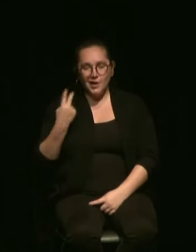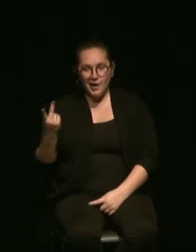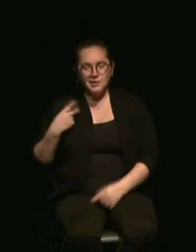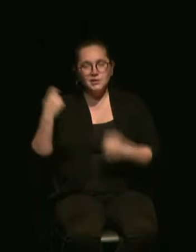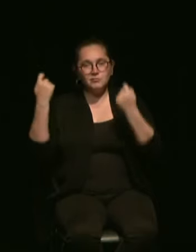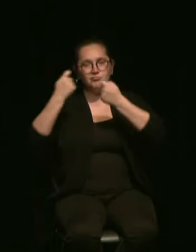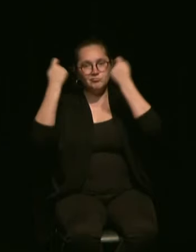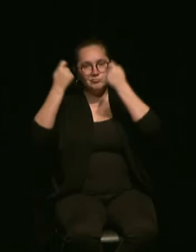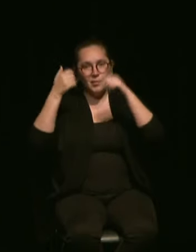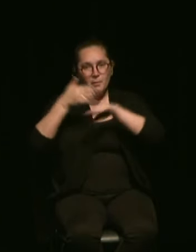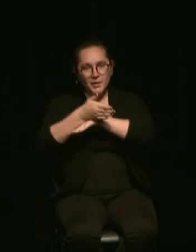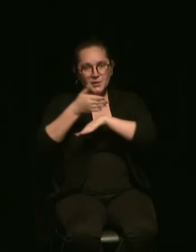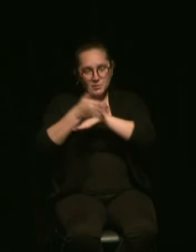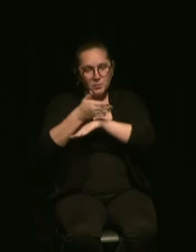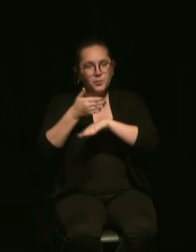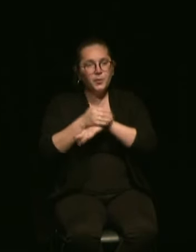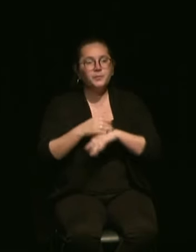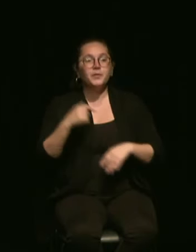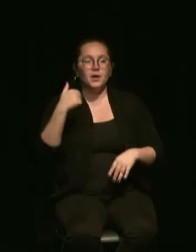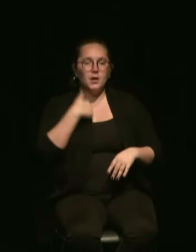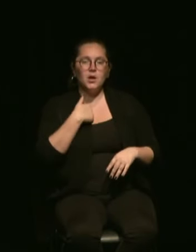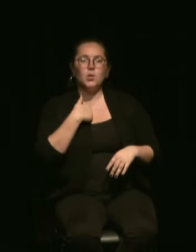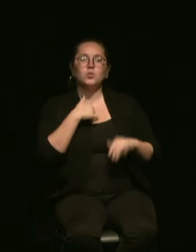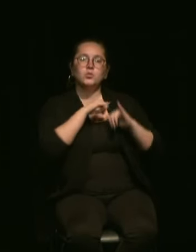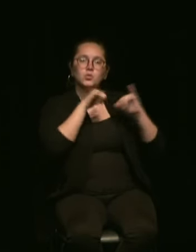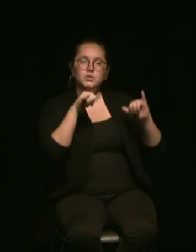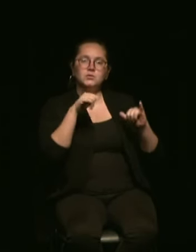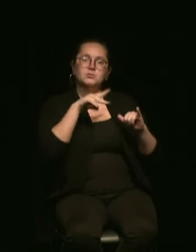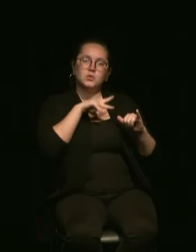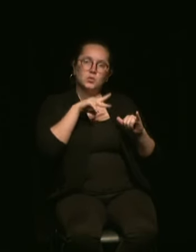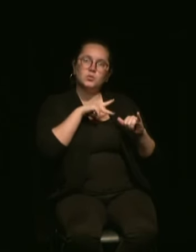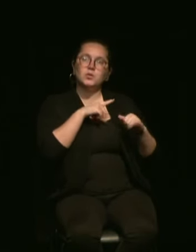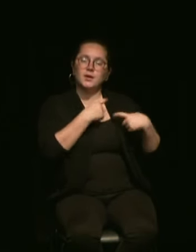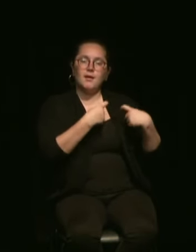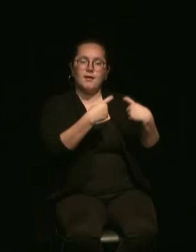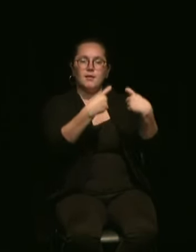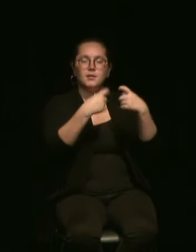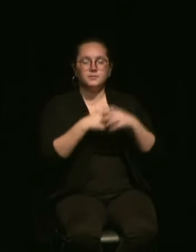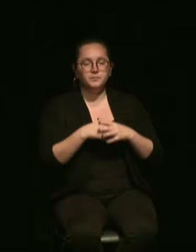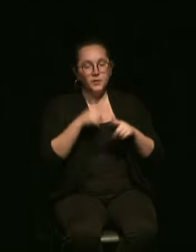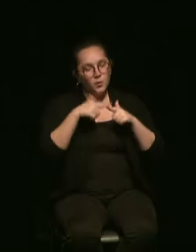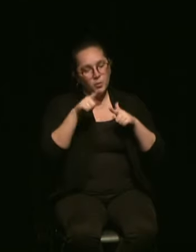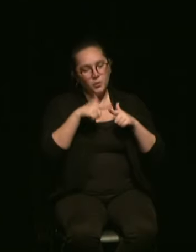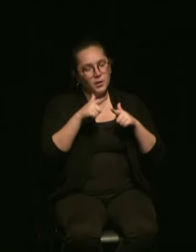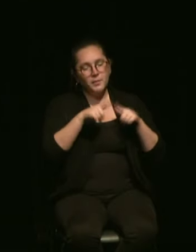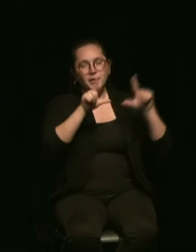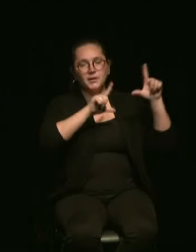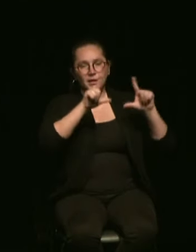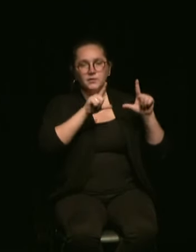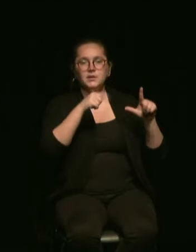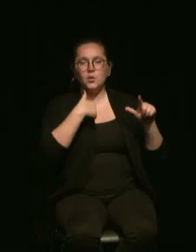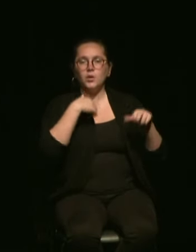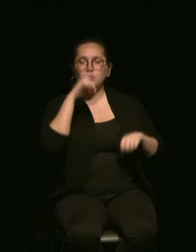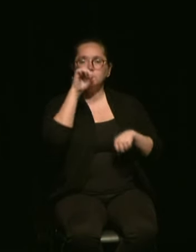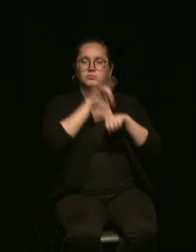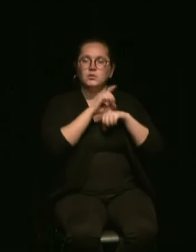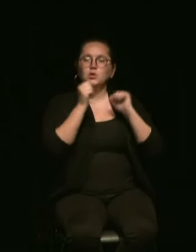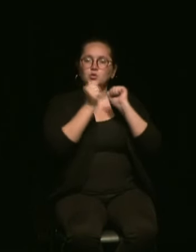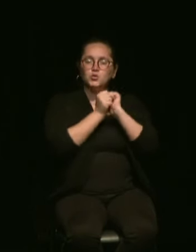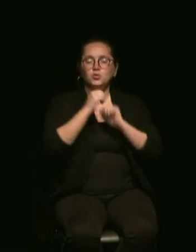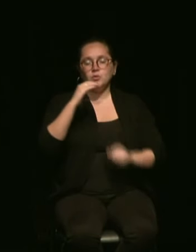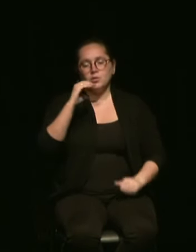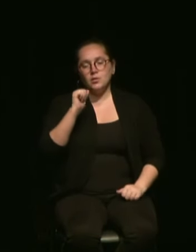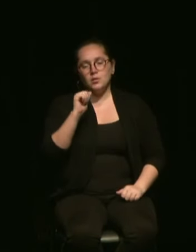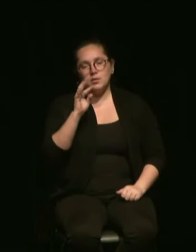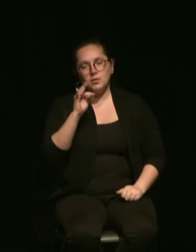Tudo Verdade. Eu com Notícias de uma Guerra Particular, um programa de televisão que eu dirigi com a Kátia Lund,